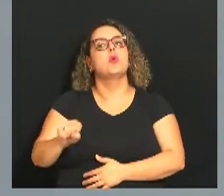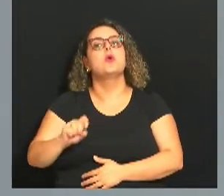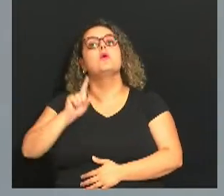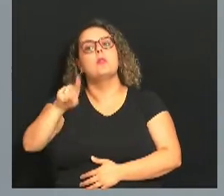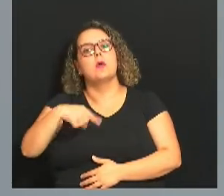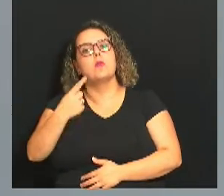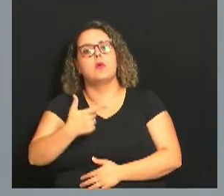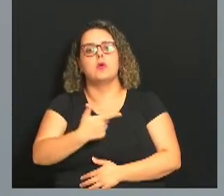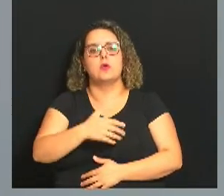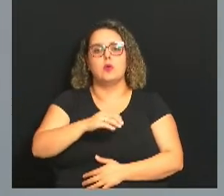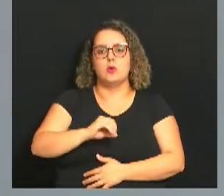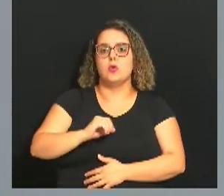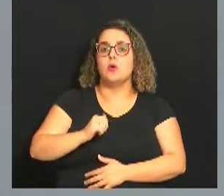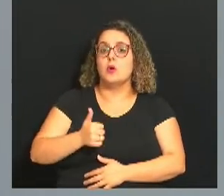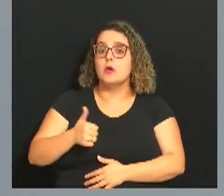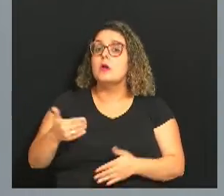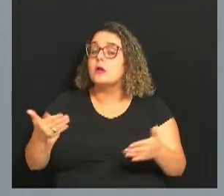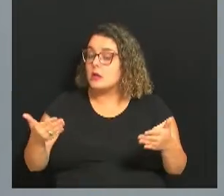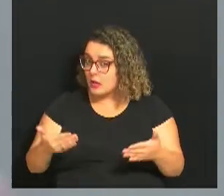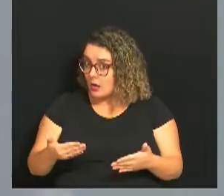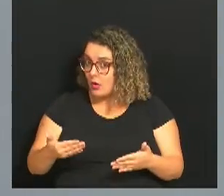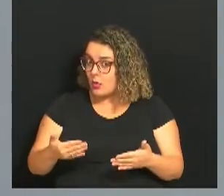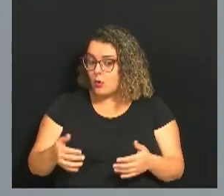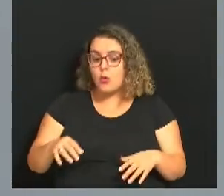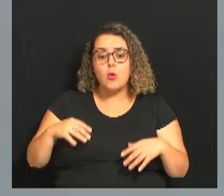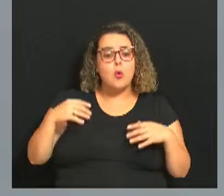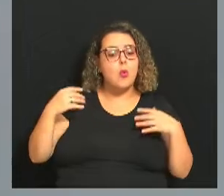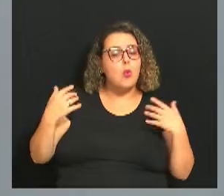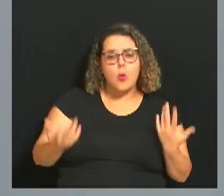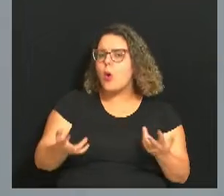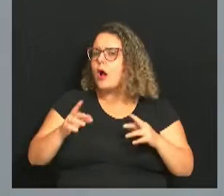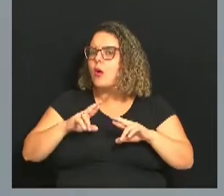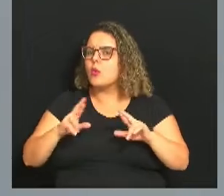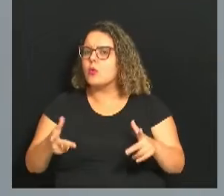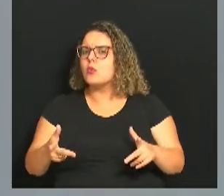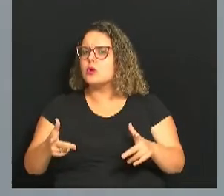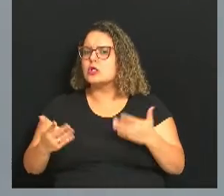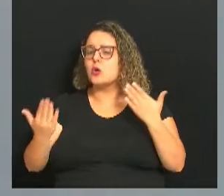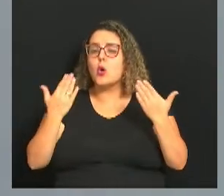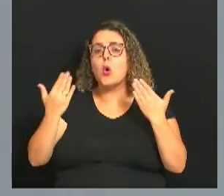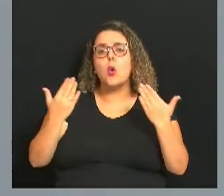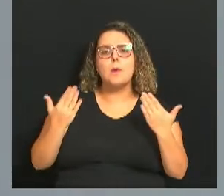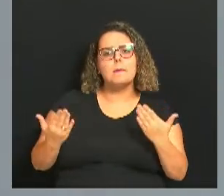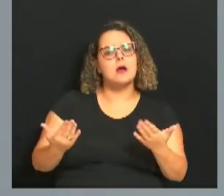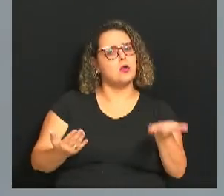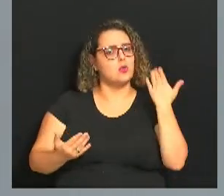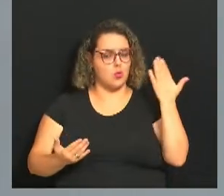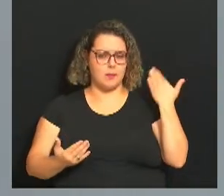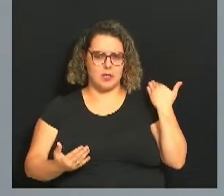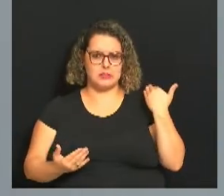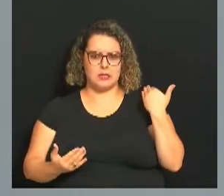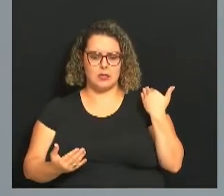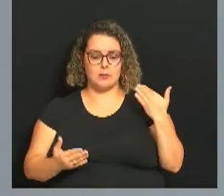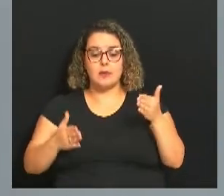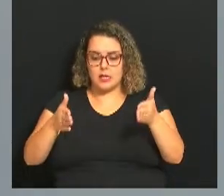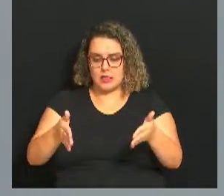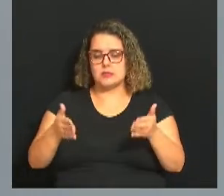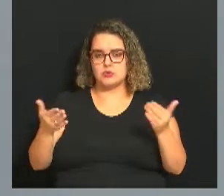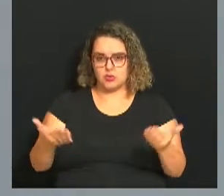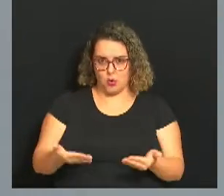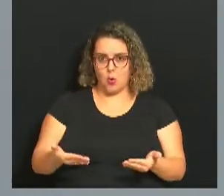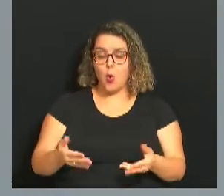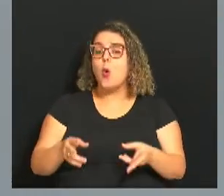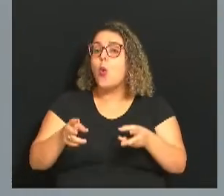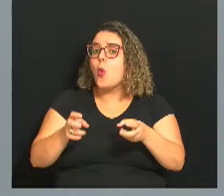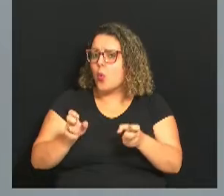e em 2022. Qual a diferença dos episódios anteriores para esse episódio especificamente? O que a gente